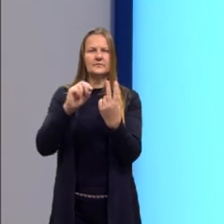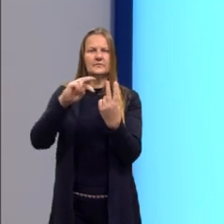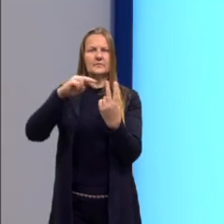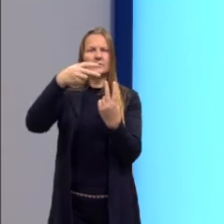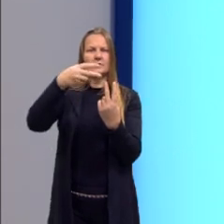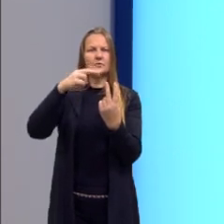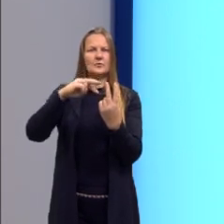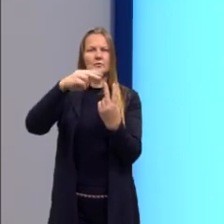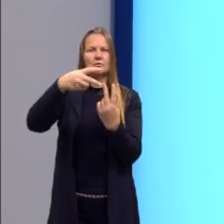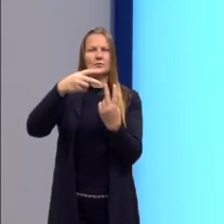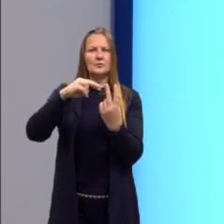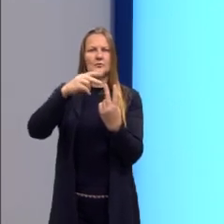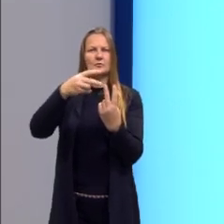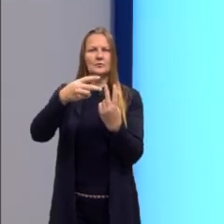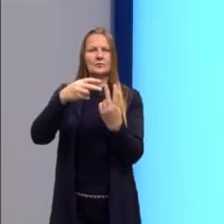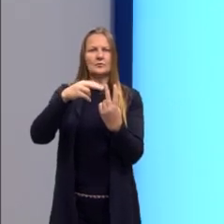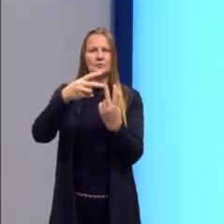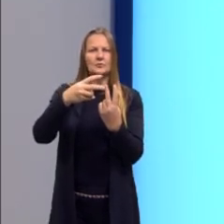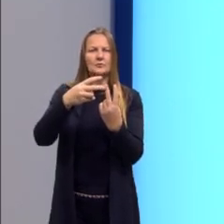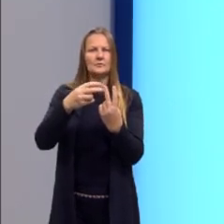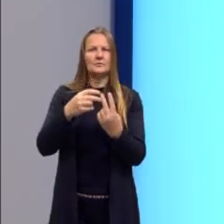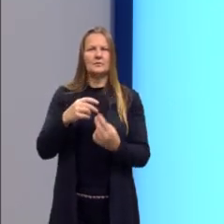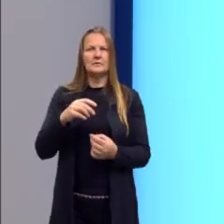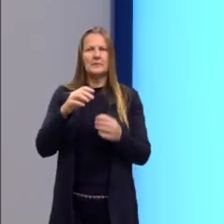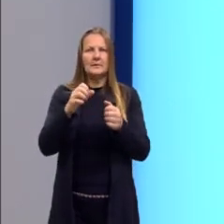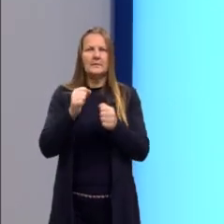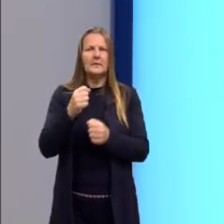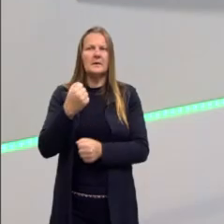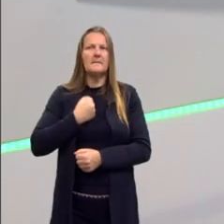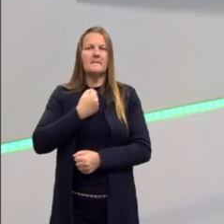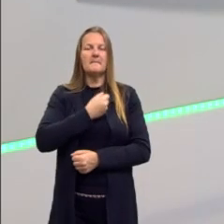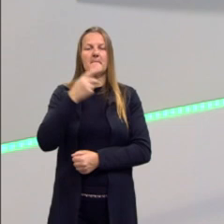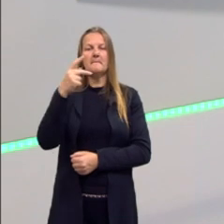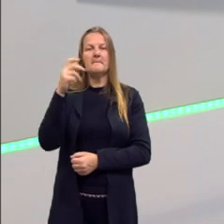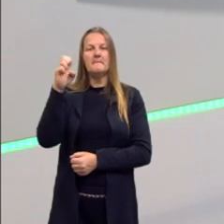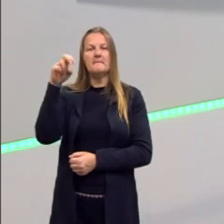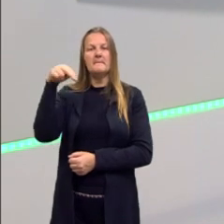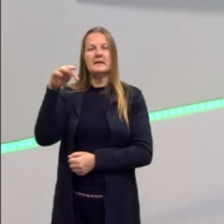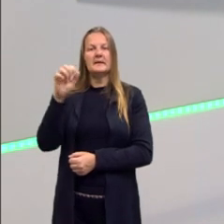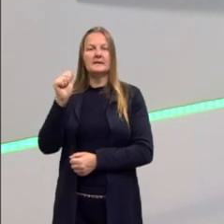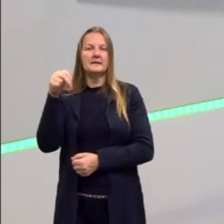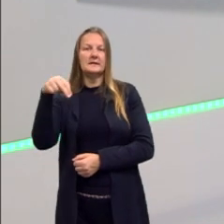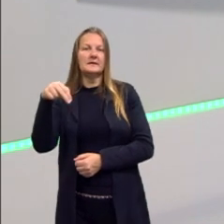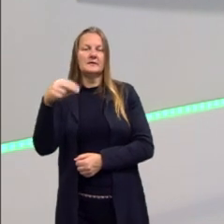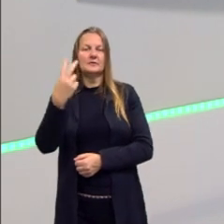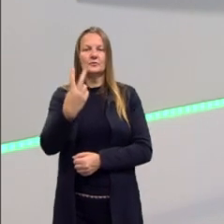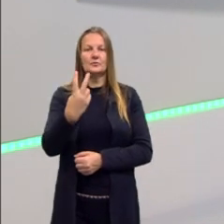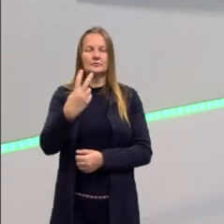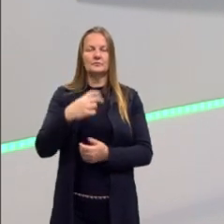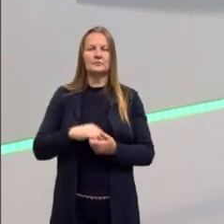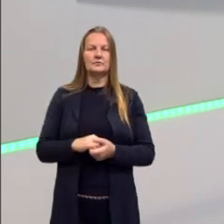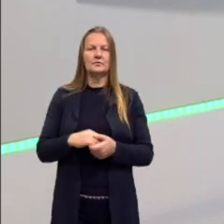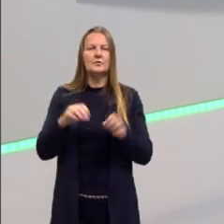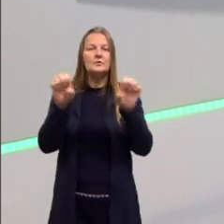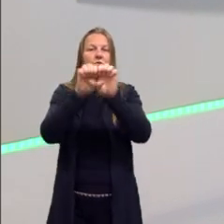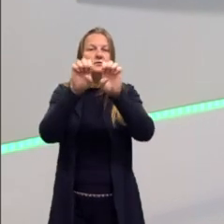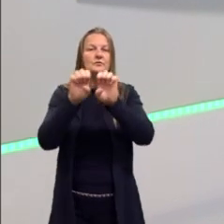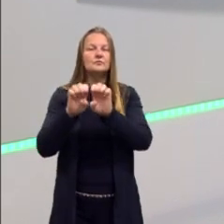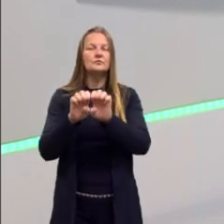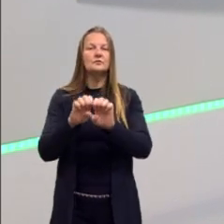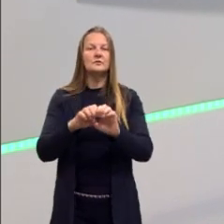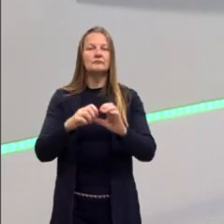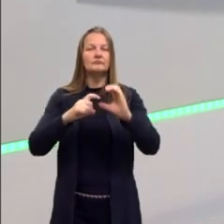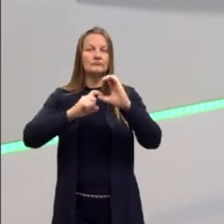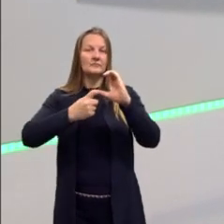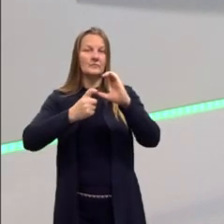porque a pessoa que pega o nome tem que saber qual estrutura a gente tá falando a pessoa que olha a estrutura tem que saber usar